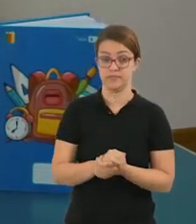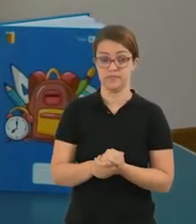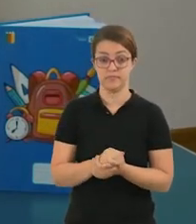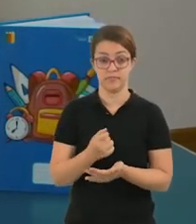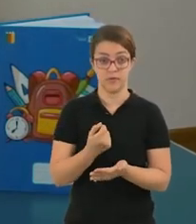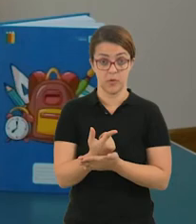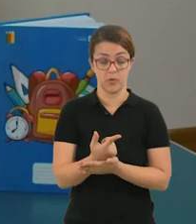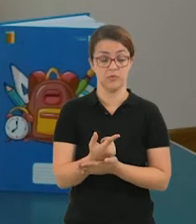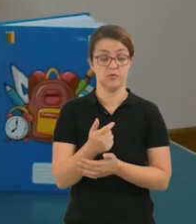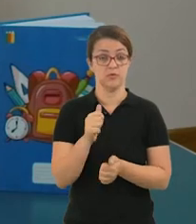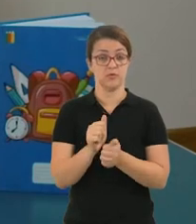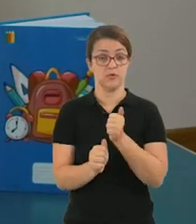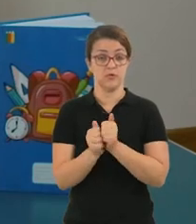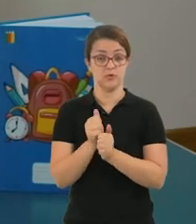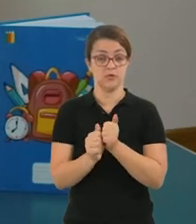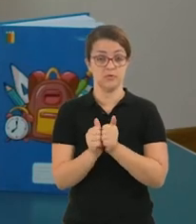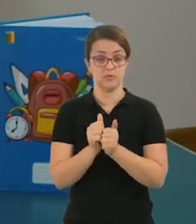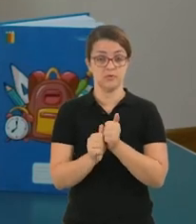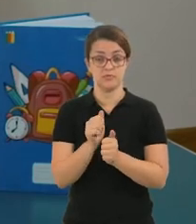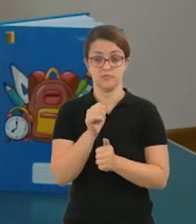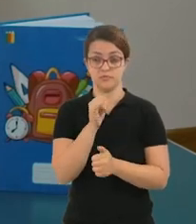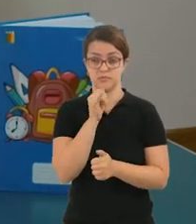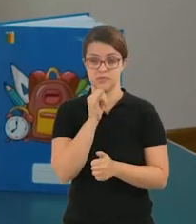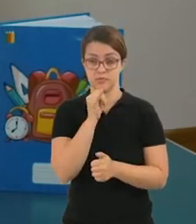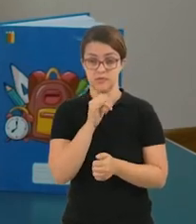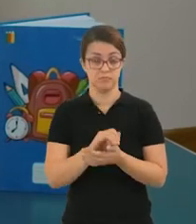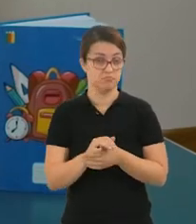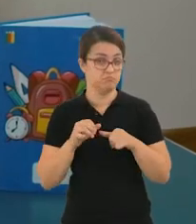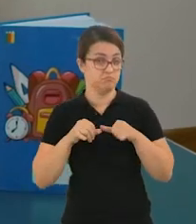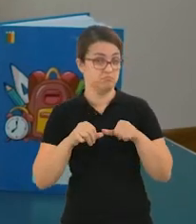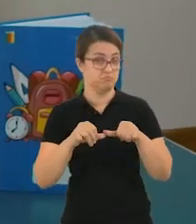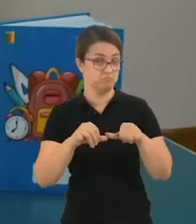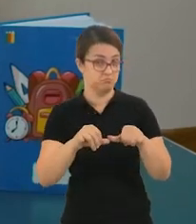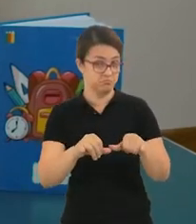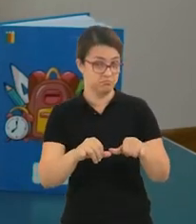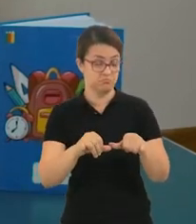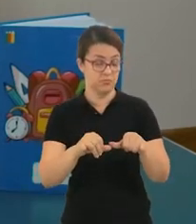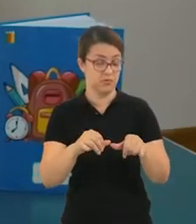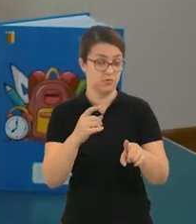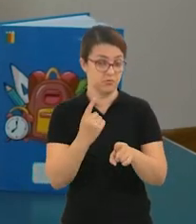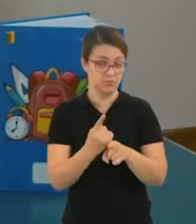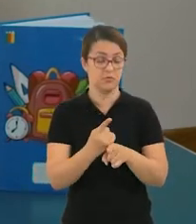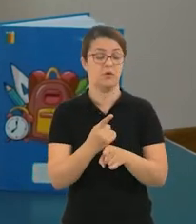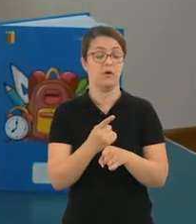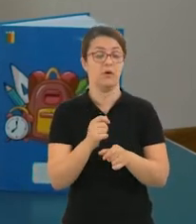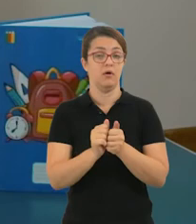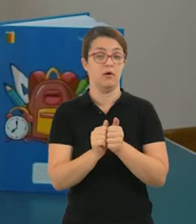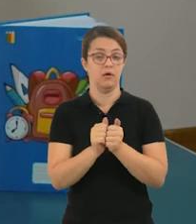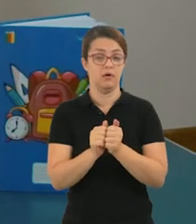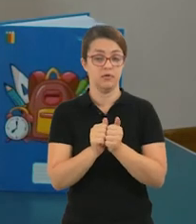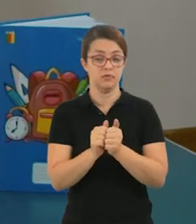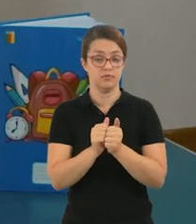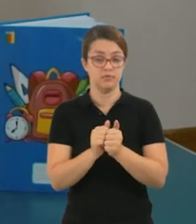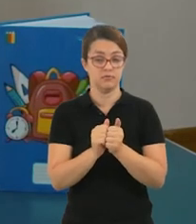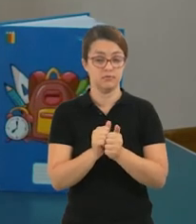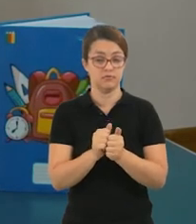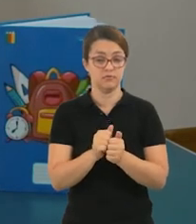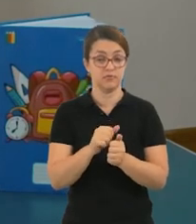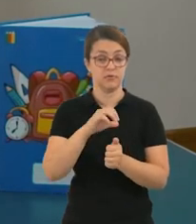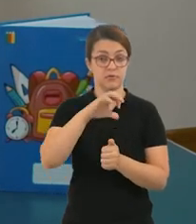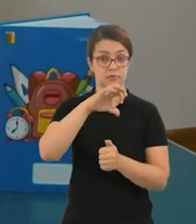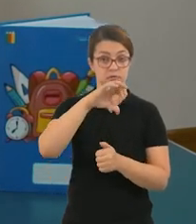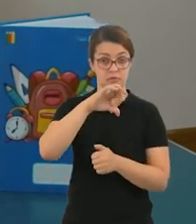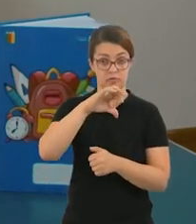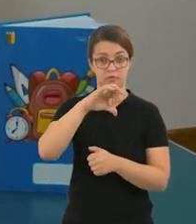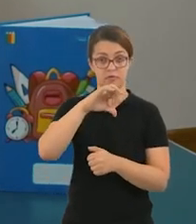aqui da compra de arroz. Então você chegou lá, viu o panfleto do supermercado e você falou, ah, eu vou comprar esse arroz. E o arroz